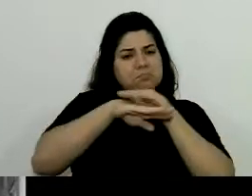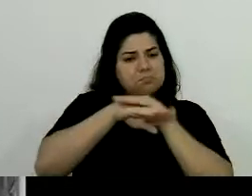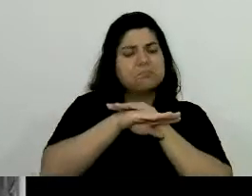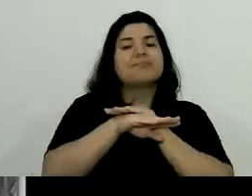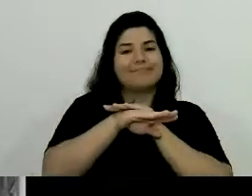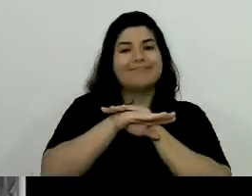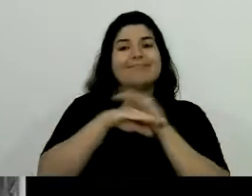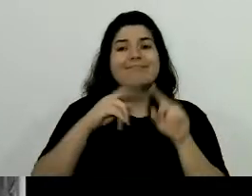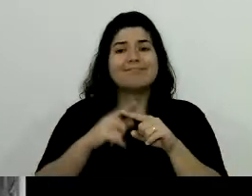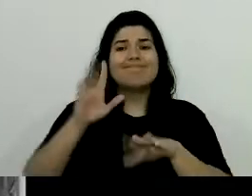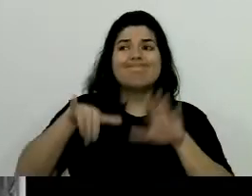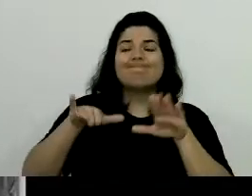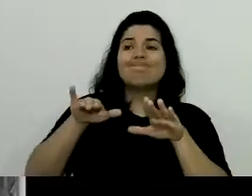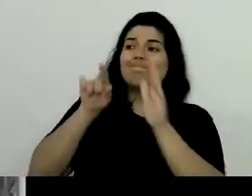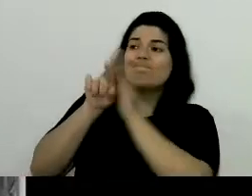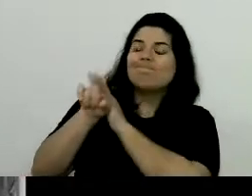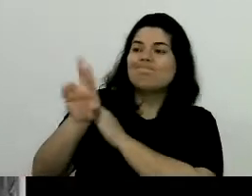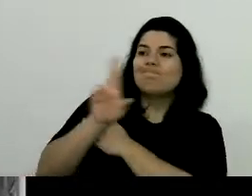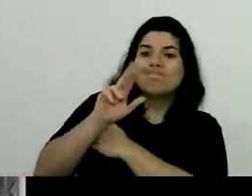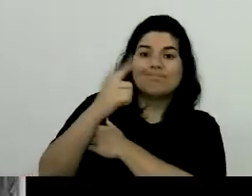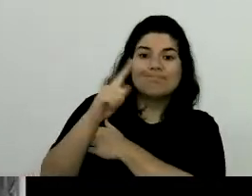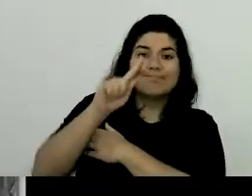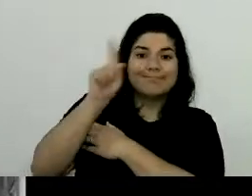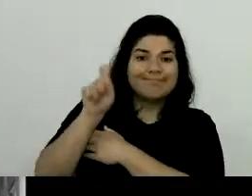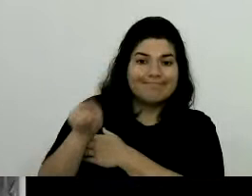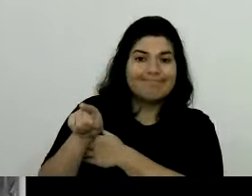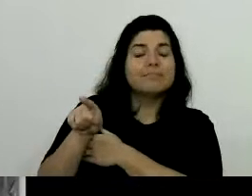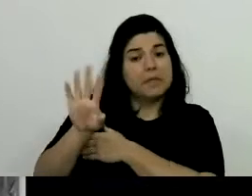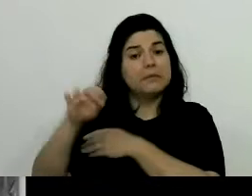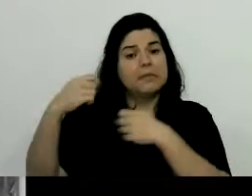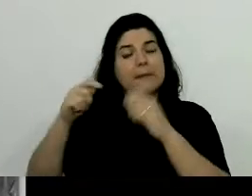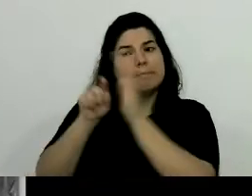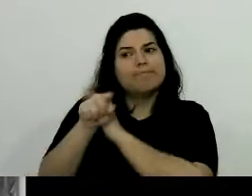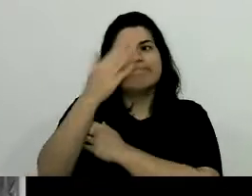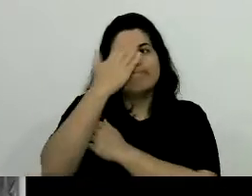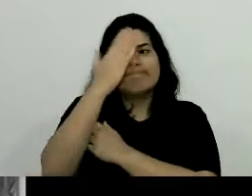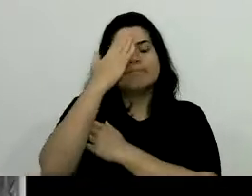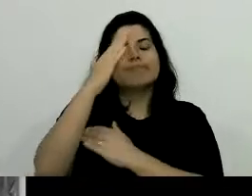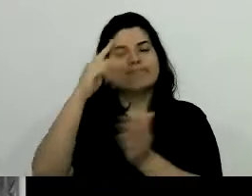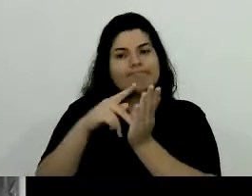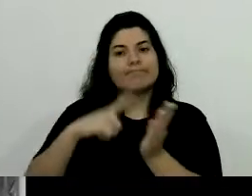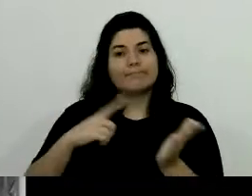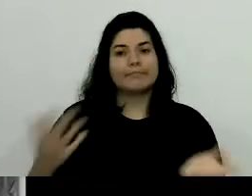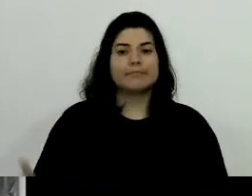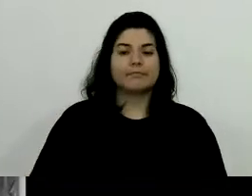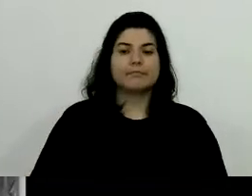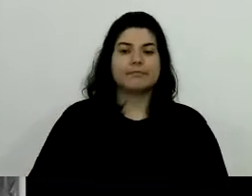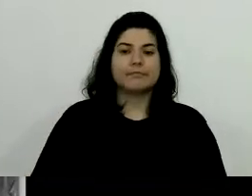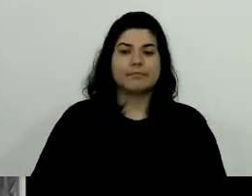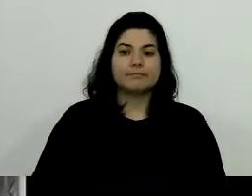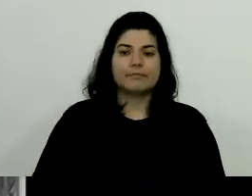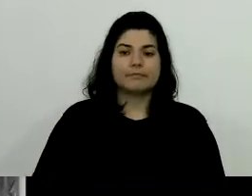elas são muito eloquentes às vezes, né? E a gente precisa perceber que elas existem, não é? Então. Aline, você